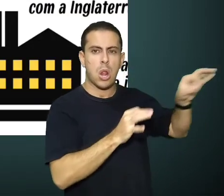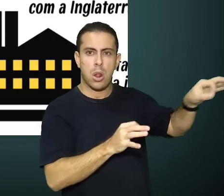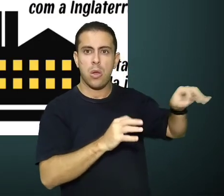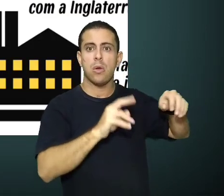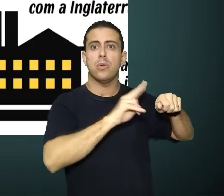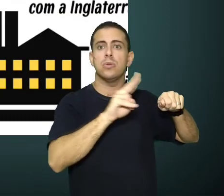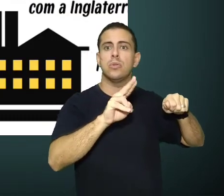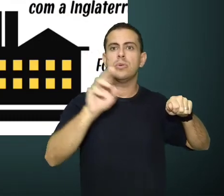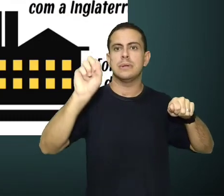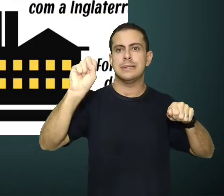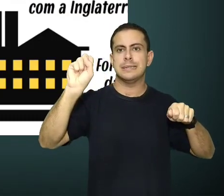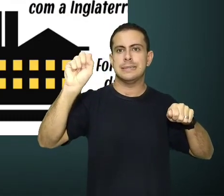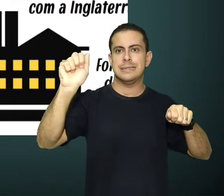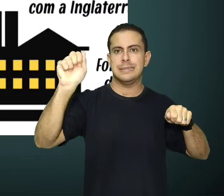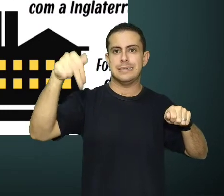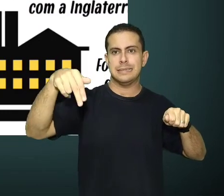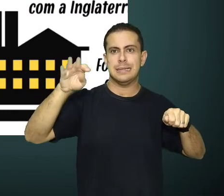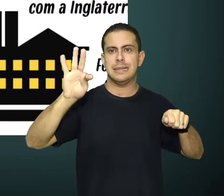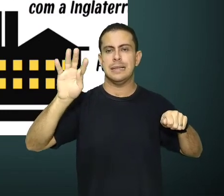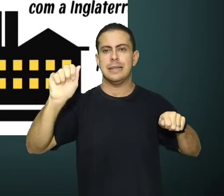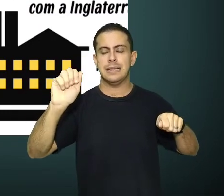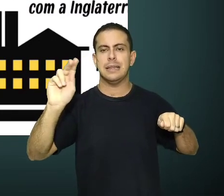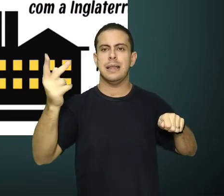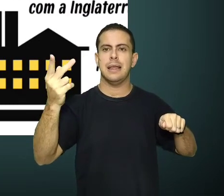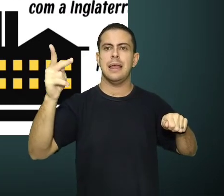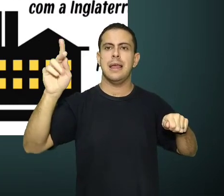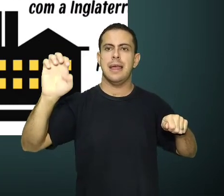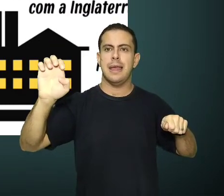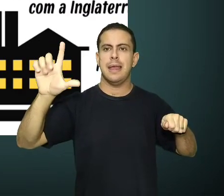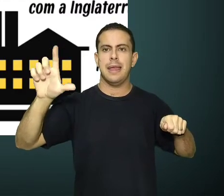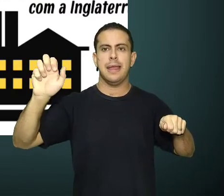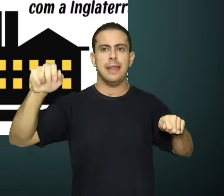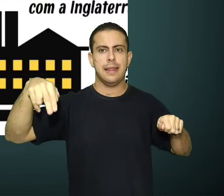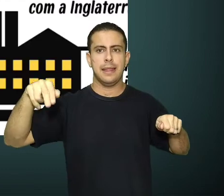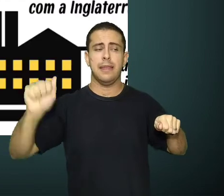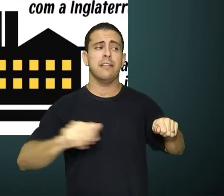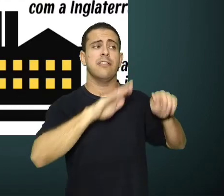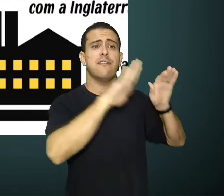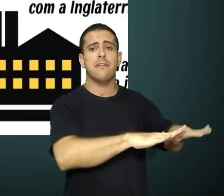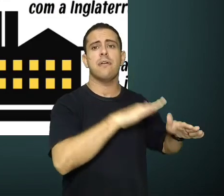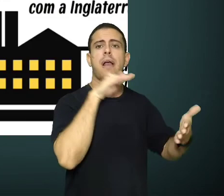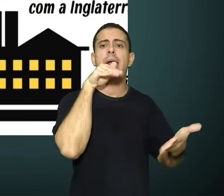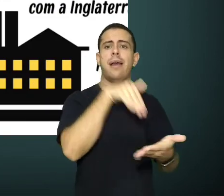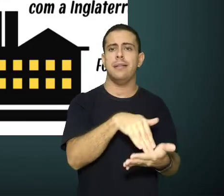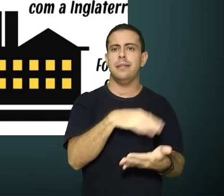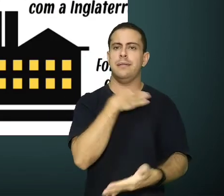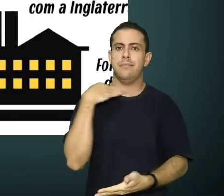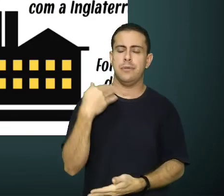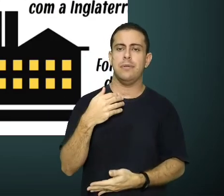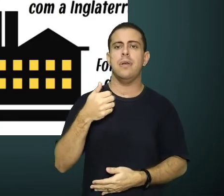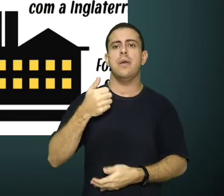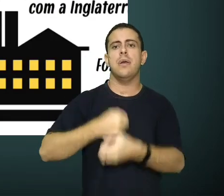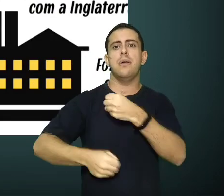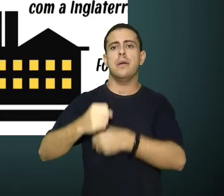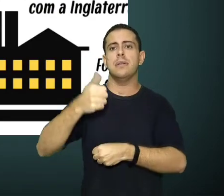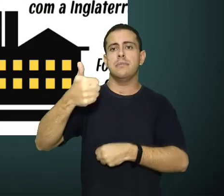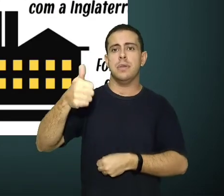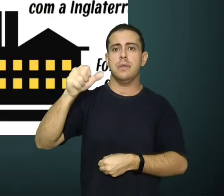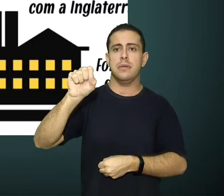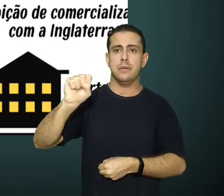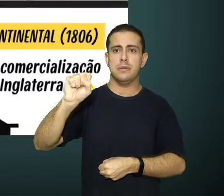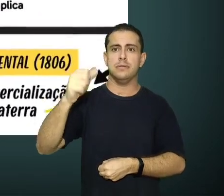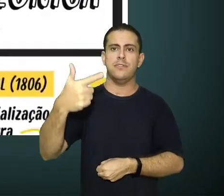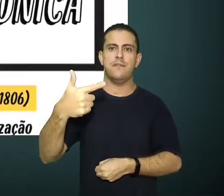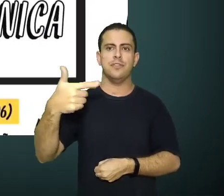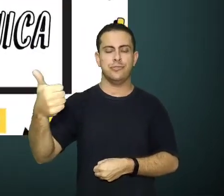ilha atlântica, a ilha de Santa Helena, onde permaneceu até a sua morte em